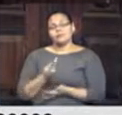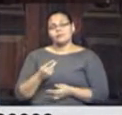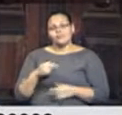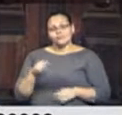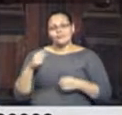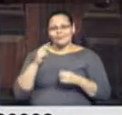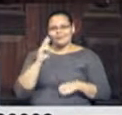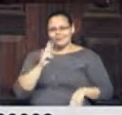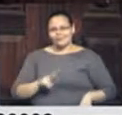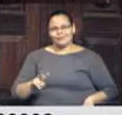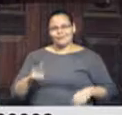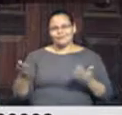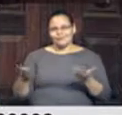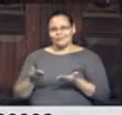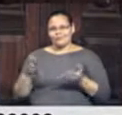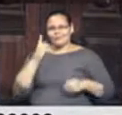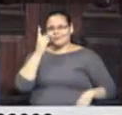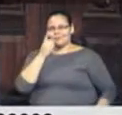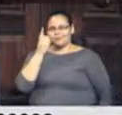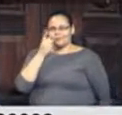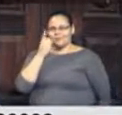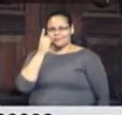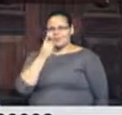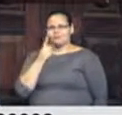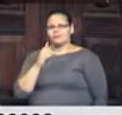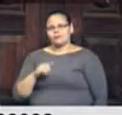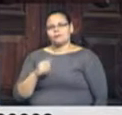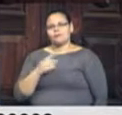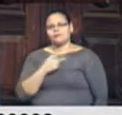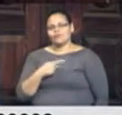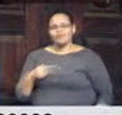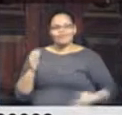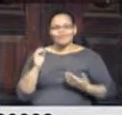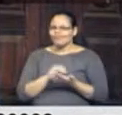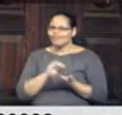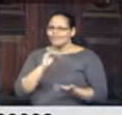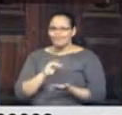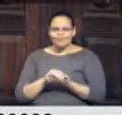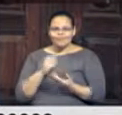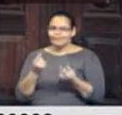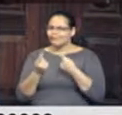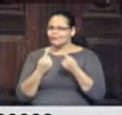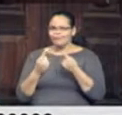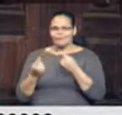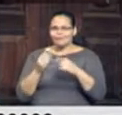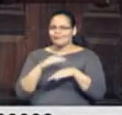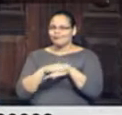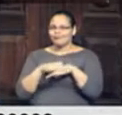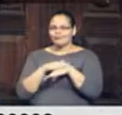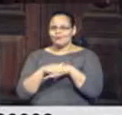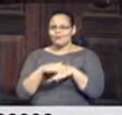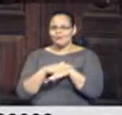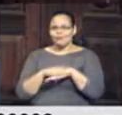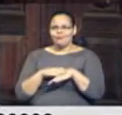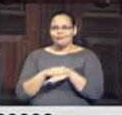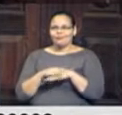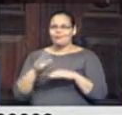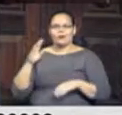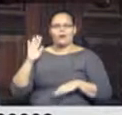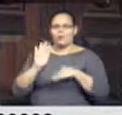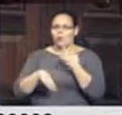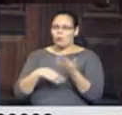ficou visível hoje, deputada presidente, que por falta de diálogo se criou uma bruta de uma